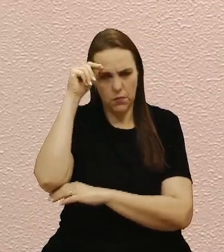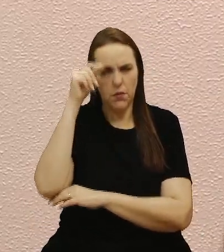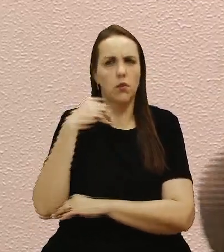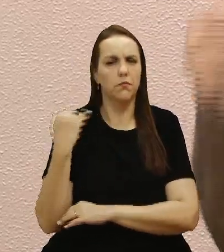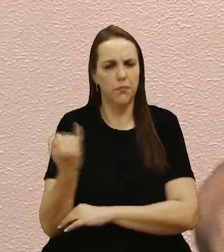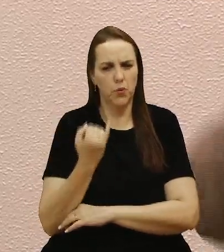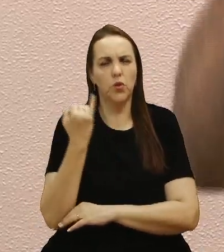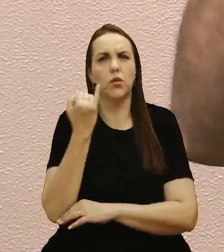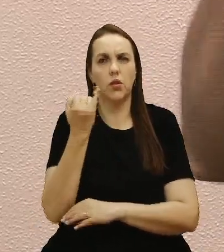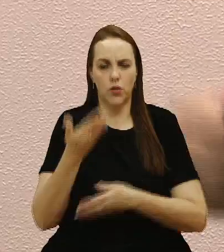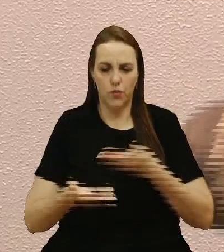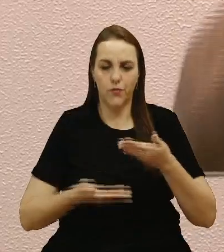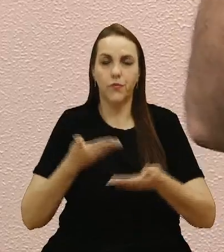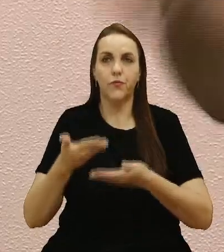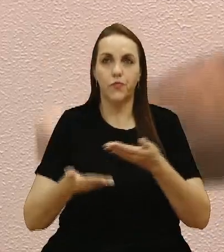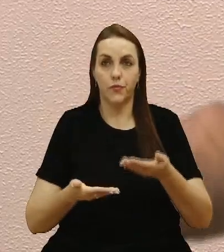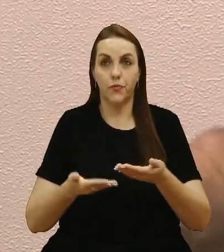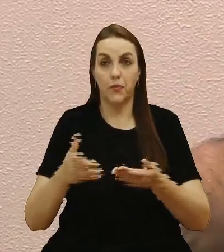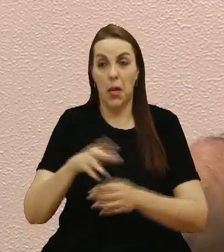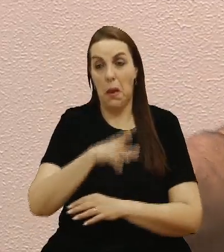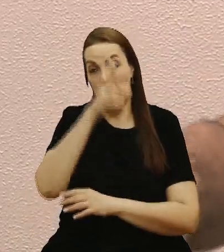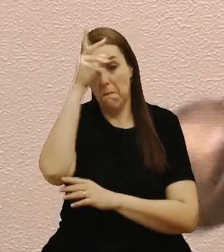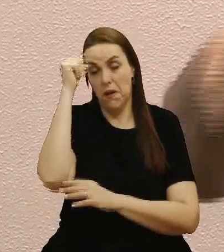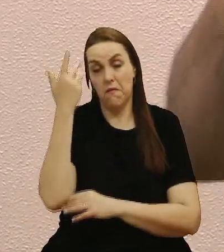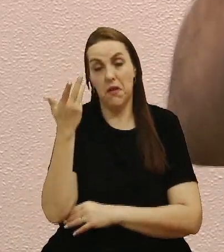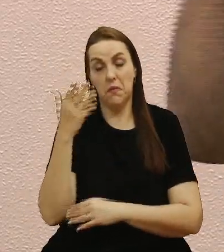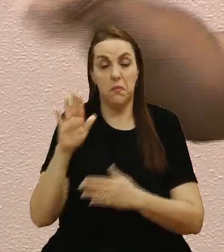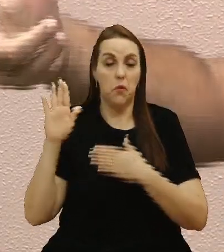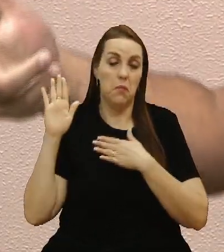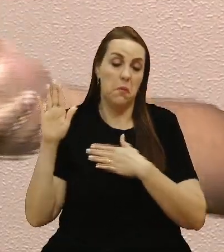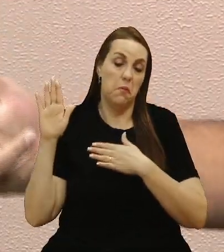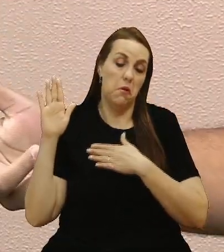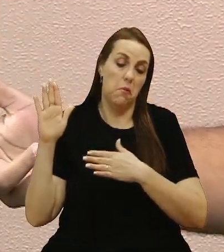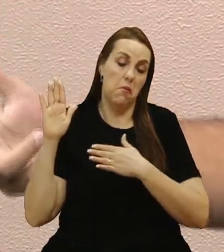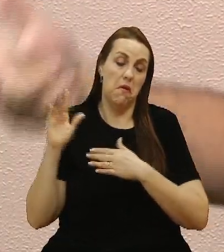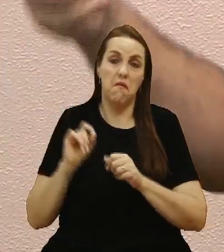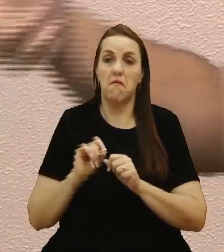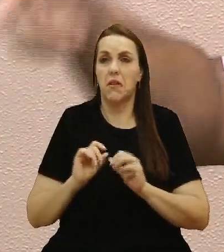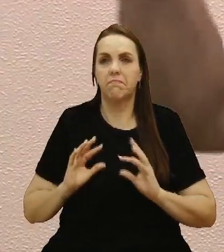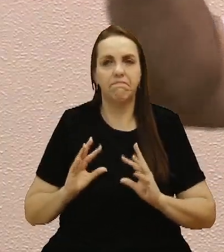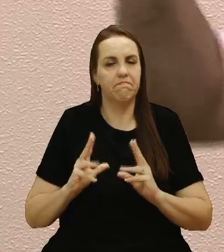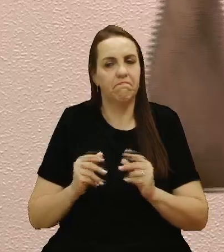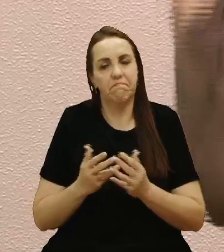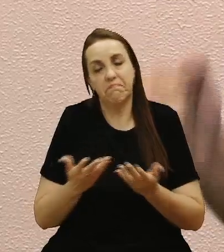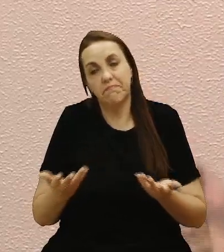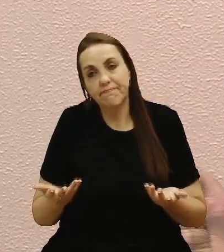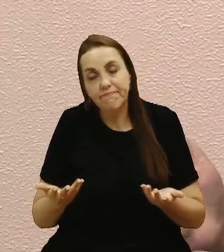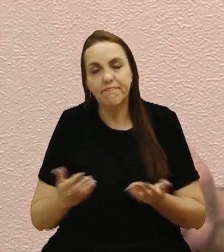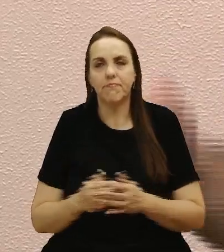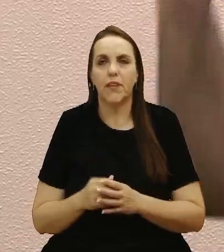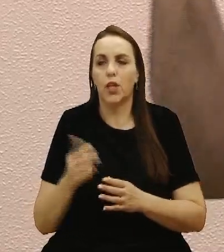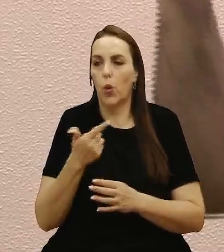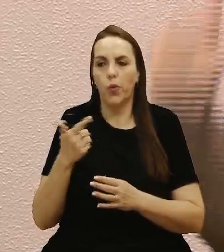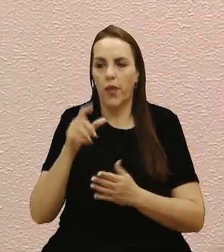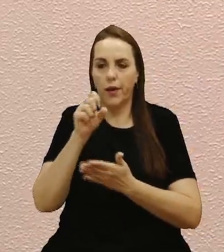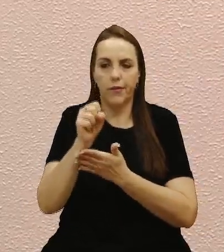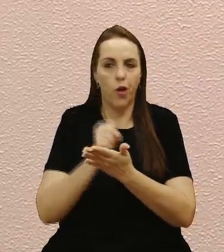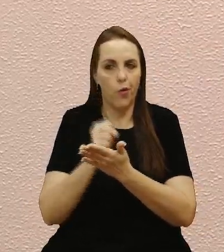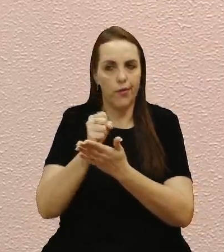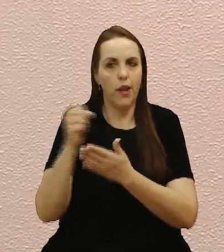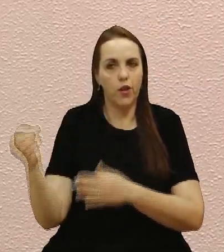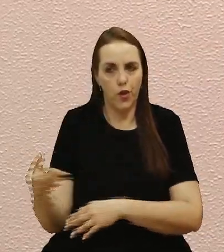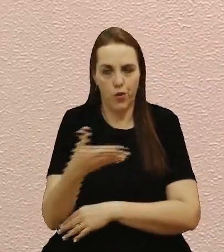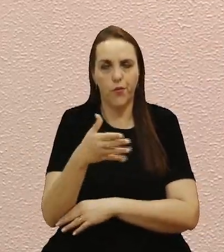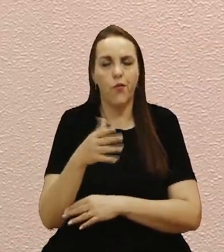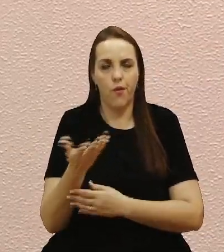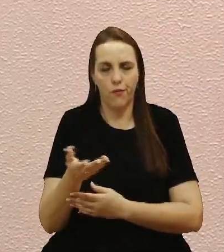Cláudio Libardi, de um prefeito que promete, mas não faz, nós não temos essa nomeação. Mas, enfim, viva a Guarda Municipal e viva as